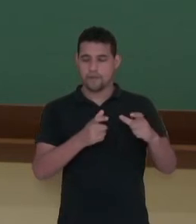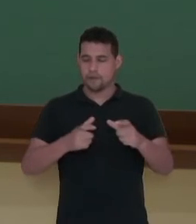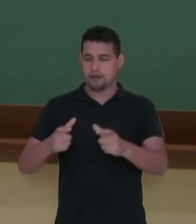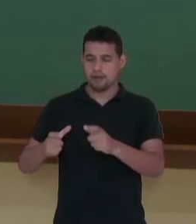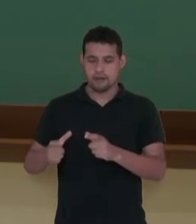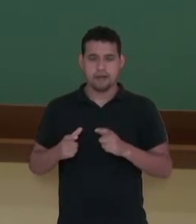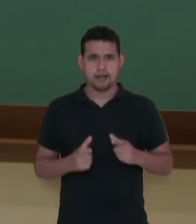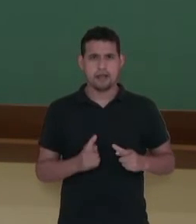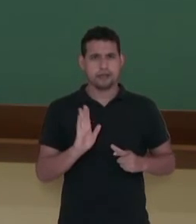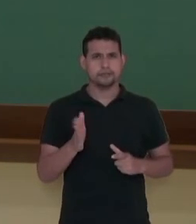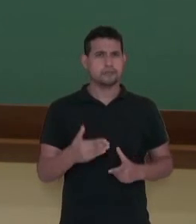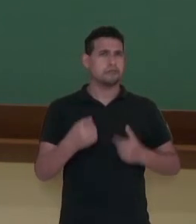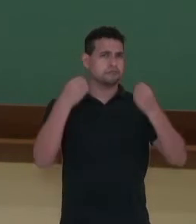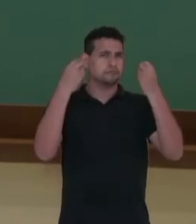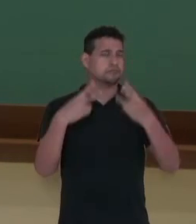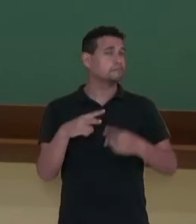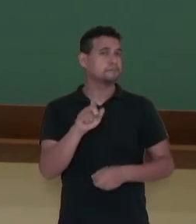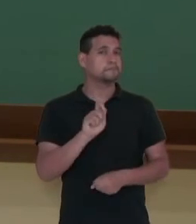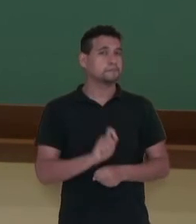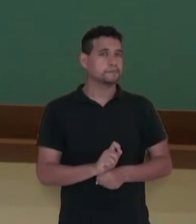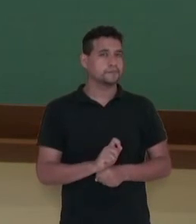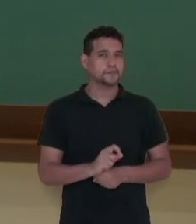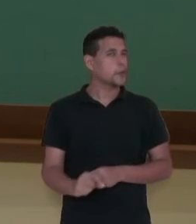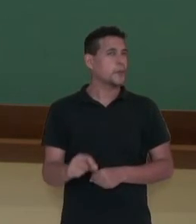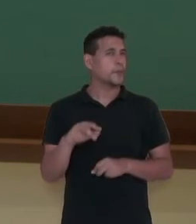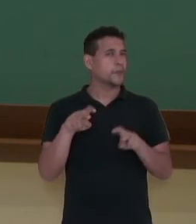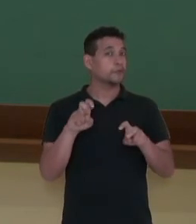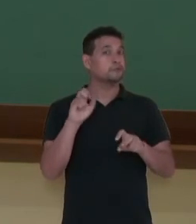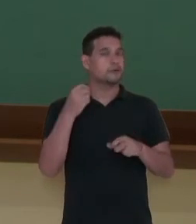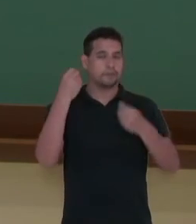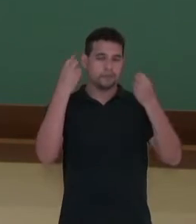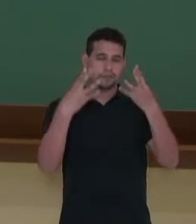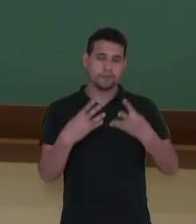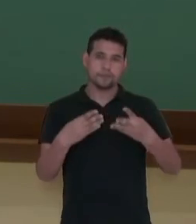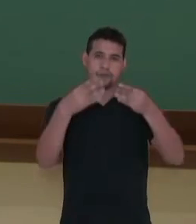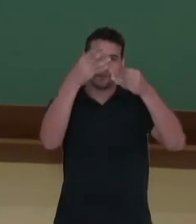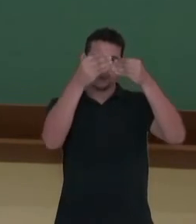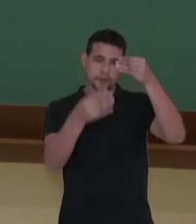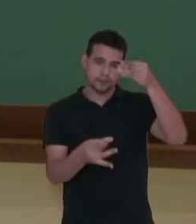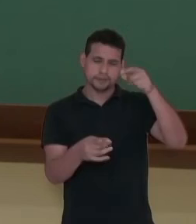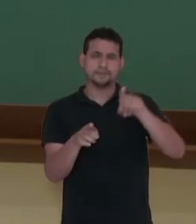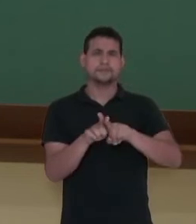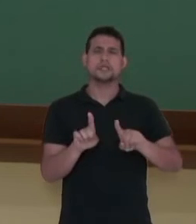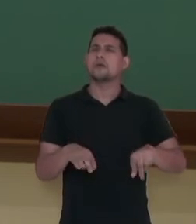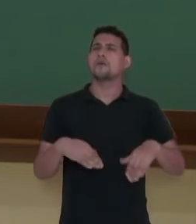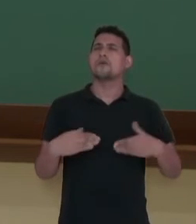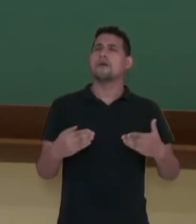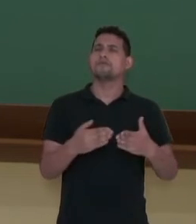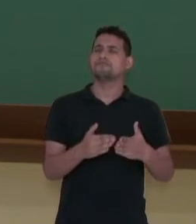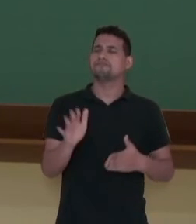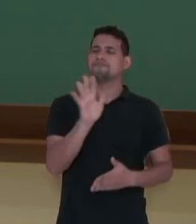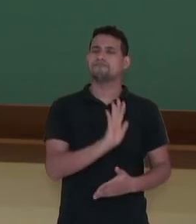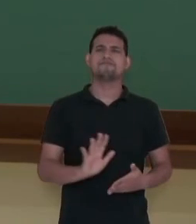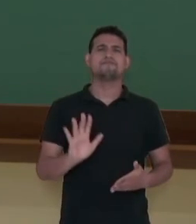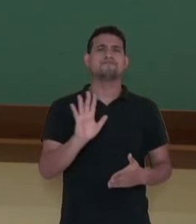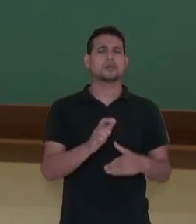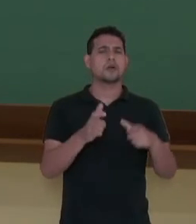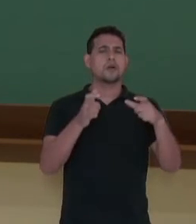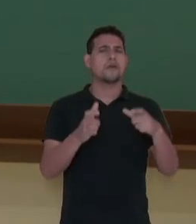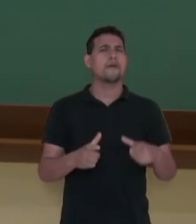Então, aqui falando sobre um pouquinho sobre os elementos da narrativa. Qual é o espaço onde